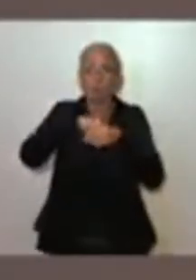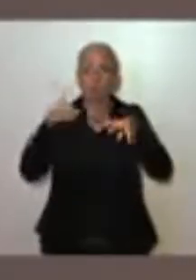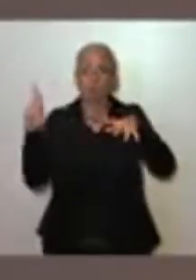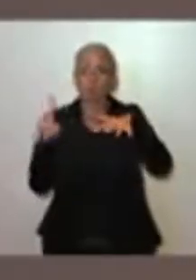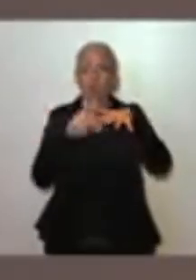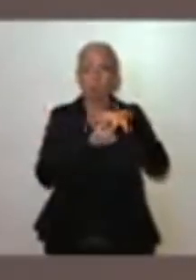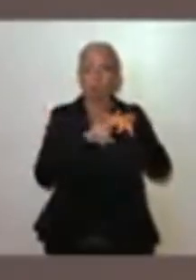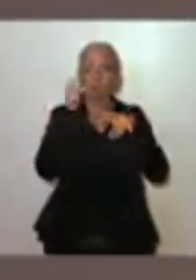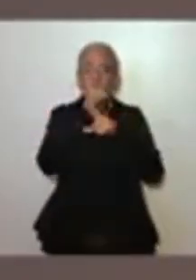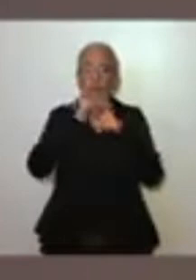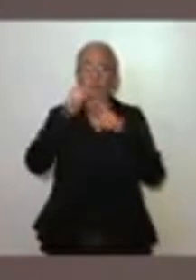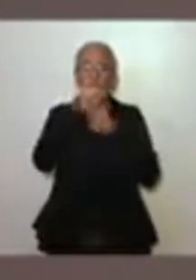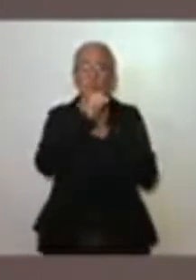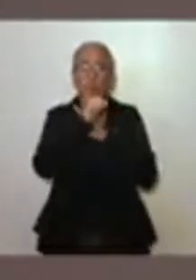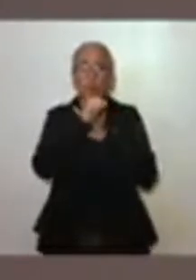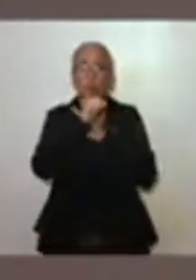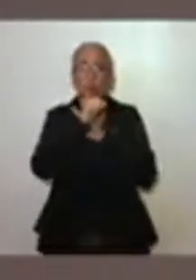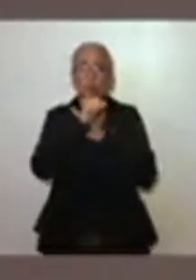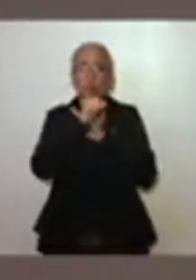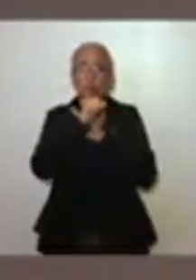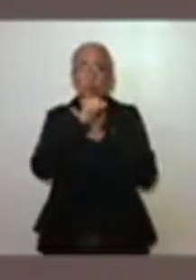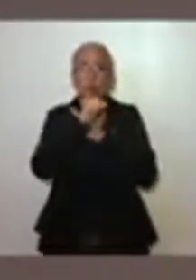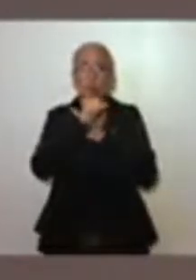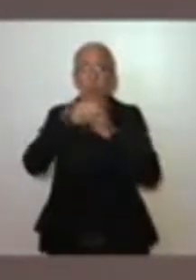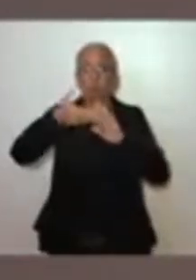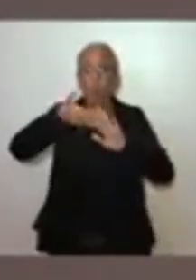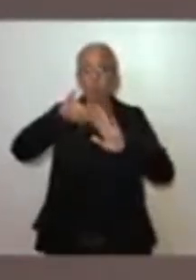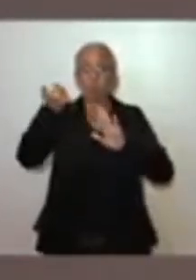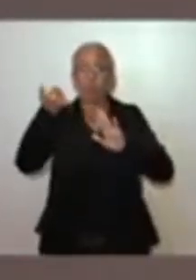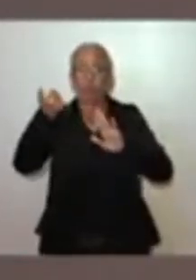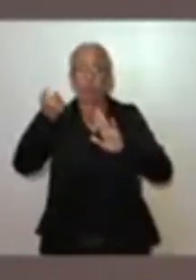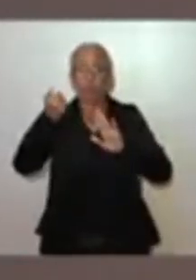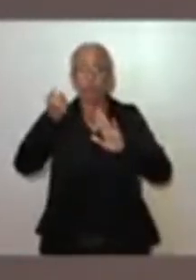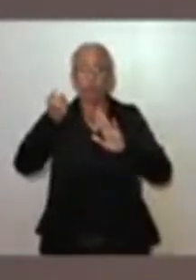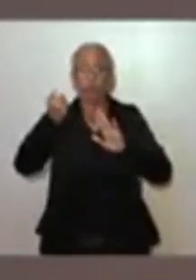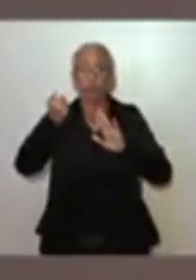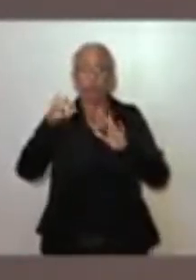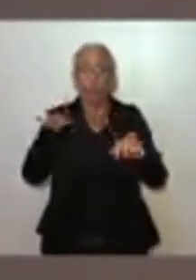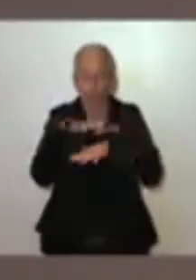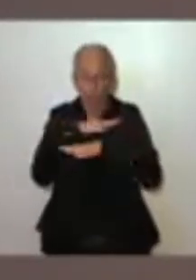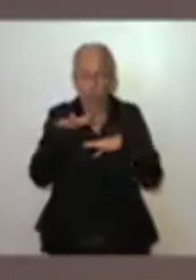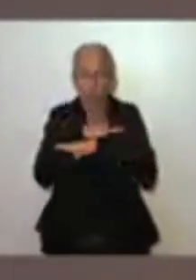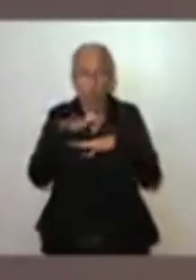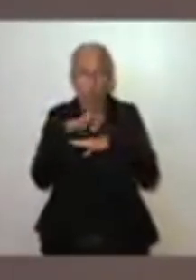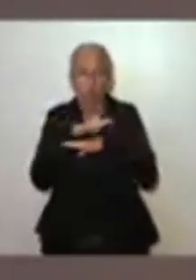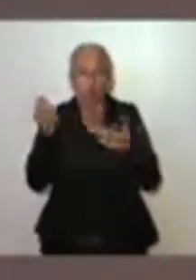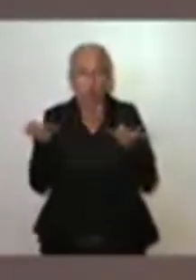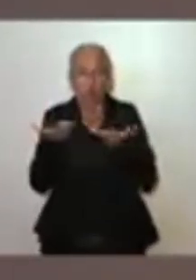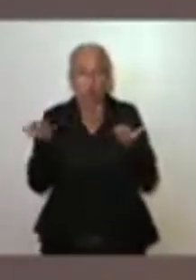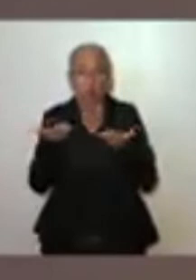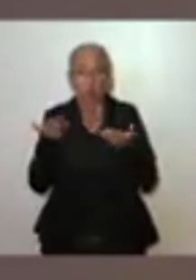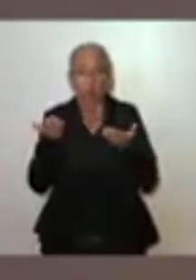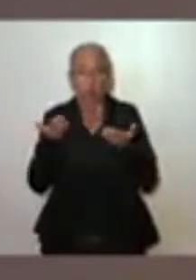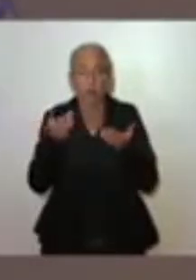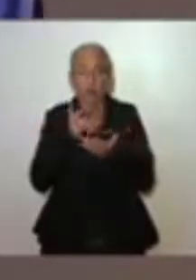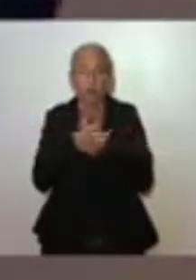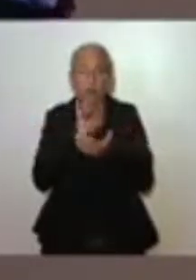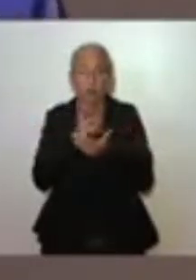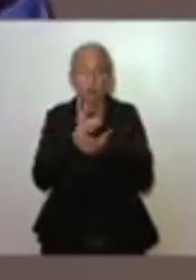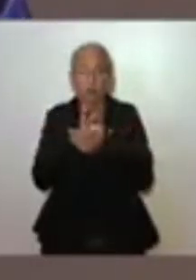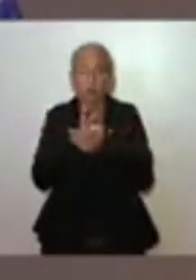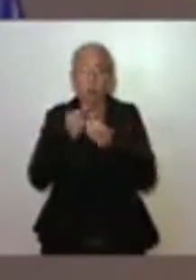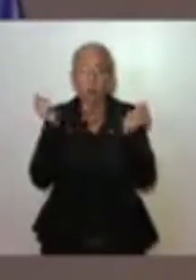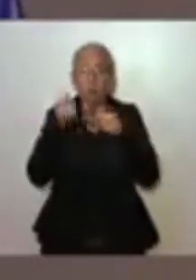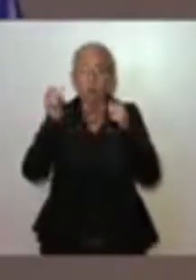sociedade portanto condenando-os à marginalização e à subalternidade e precisamos de ações afirmativas para